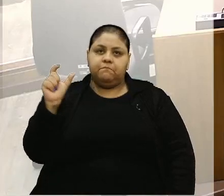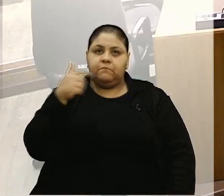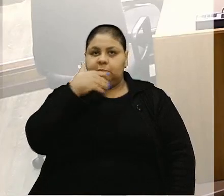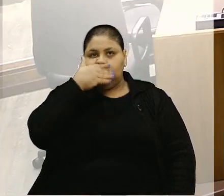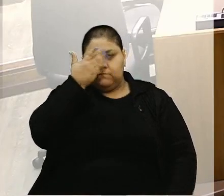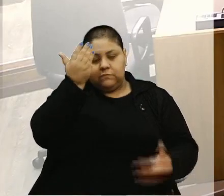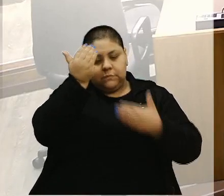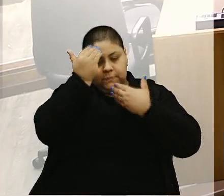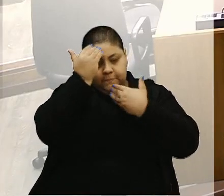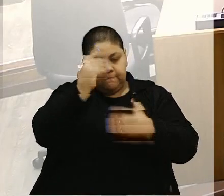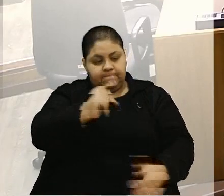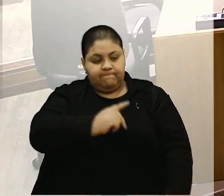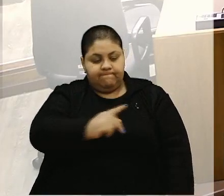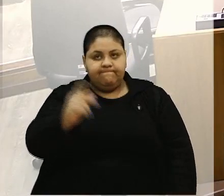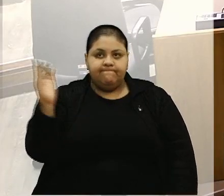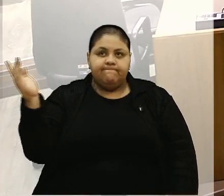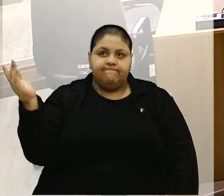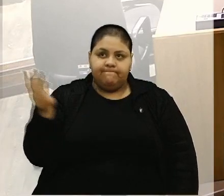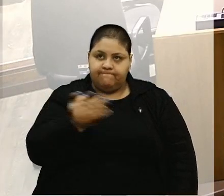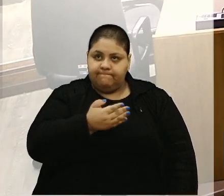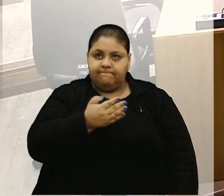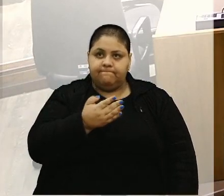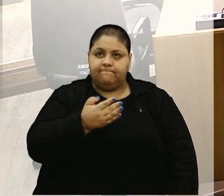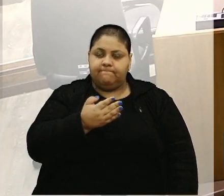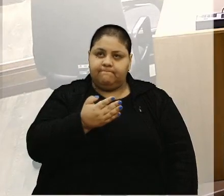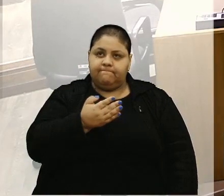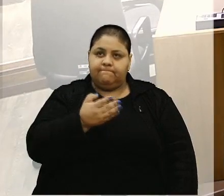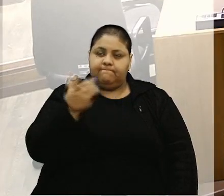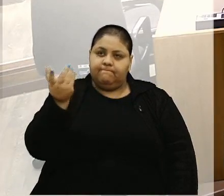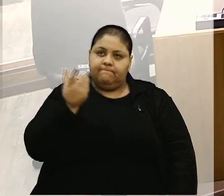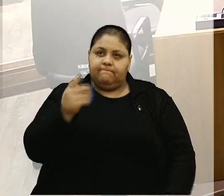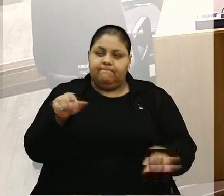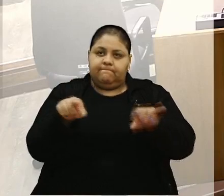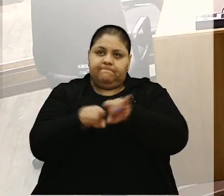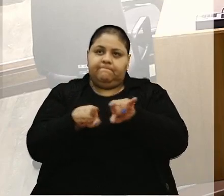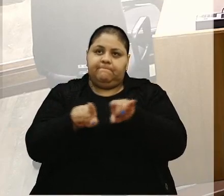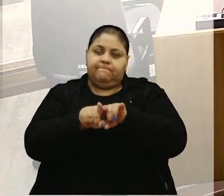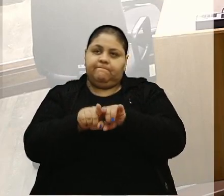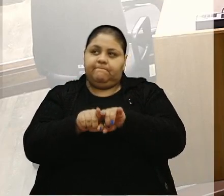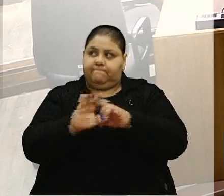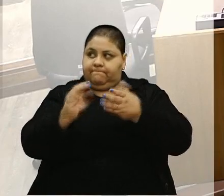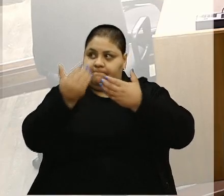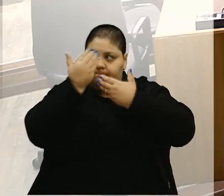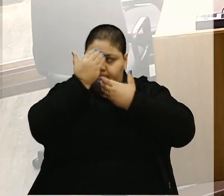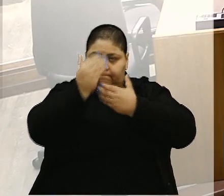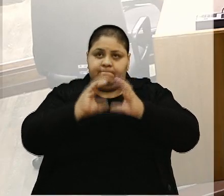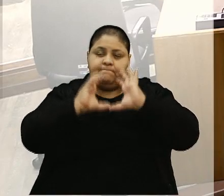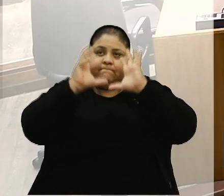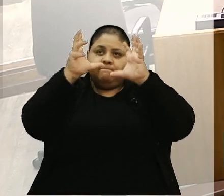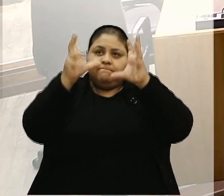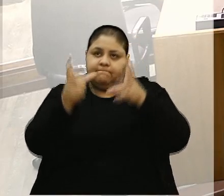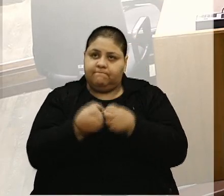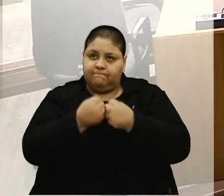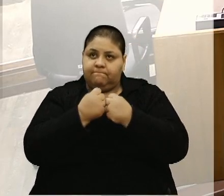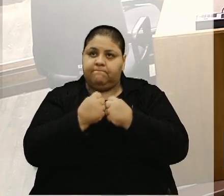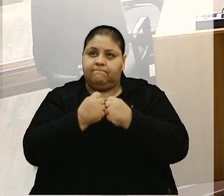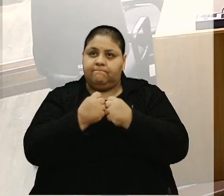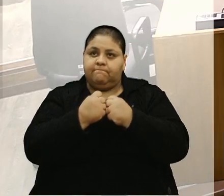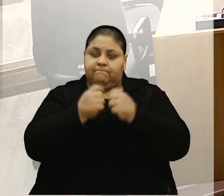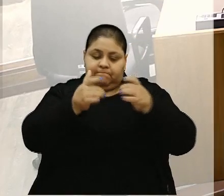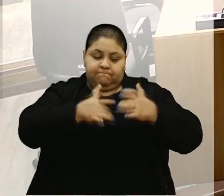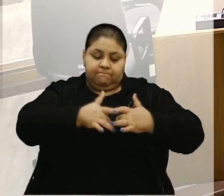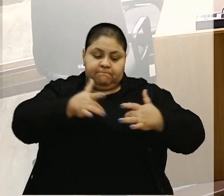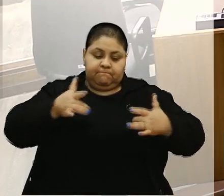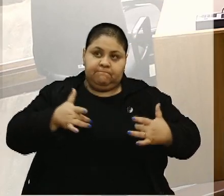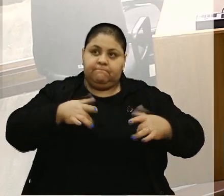Obrigado, senhora presidente, nobres colegas. Eu queria agradecer toda essa onda de